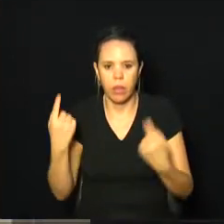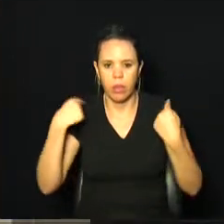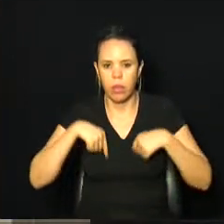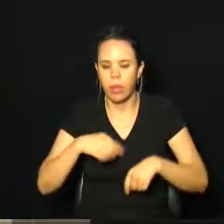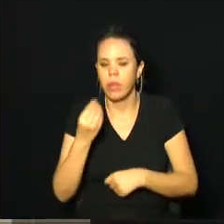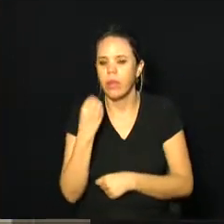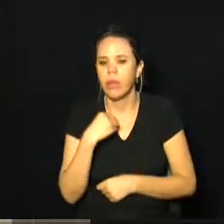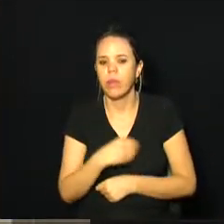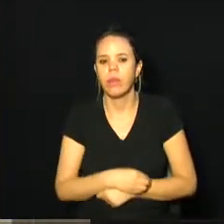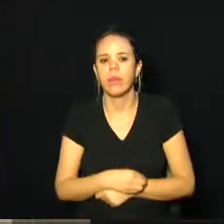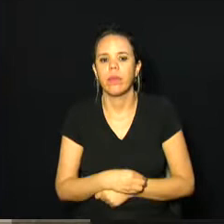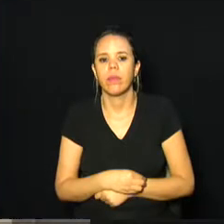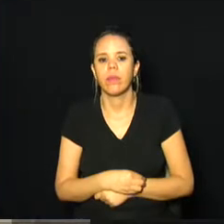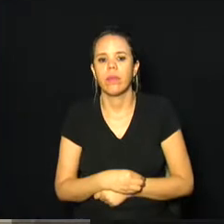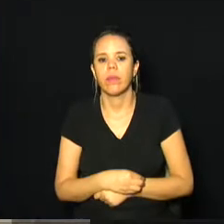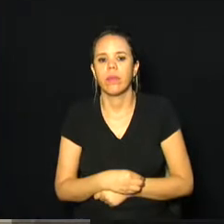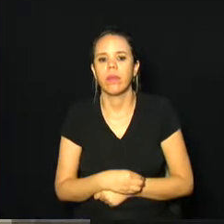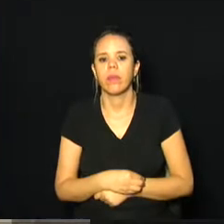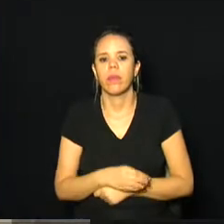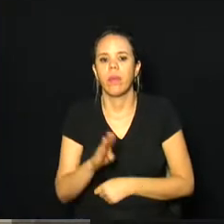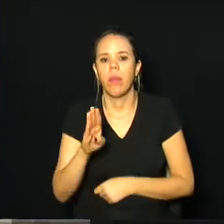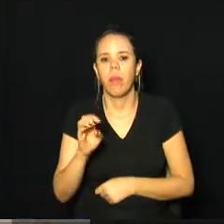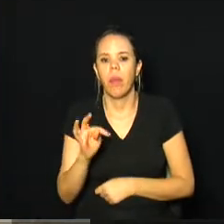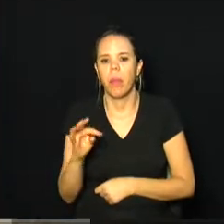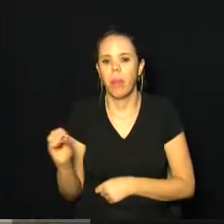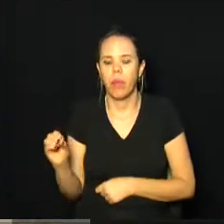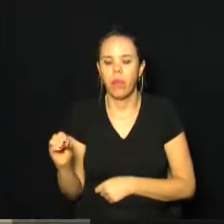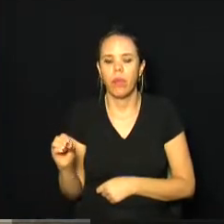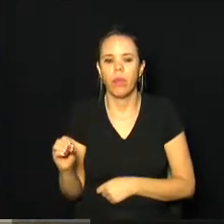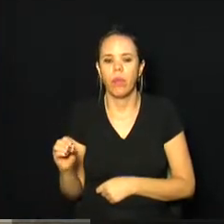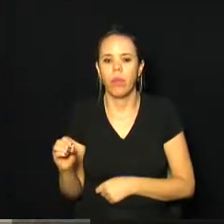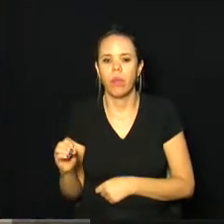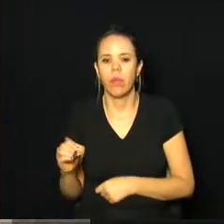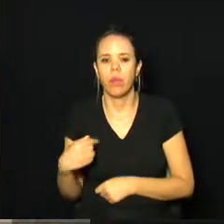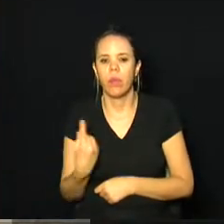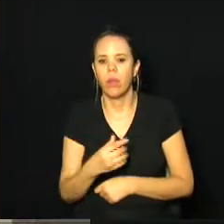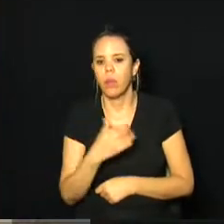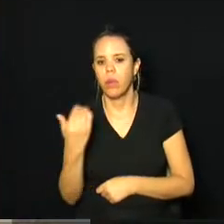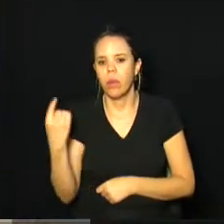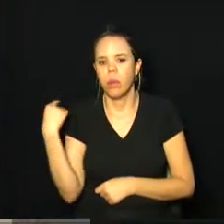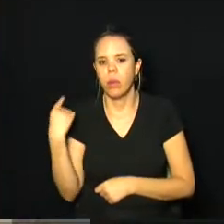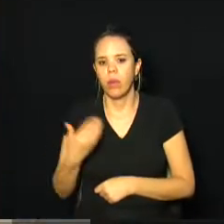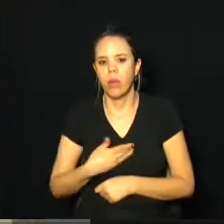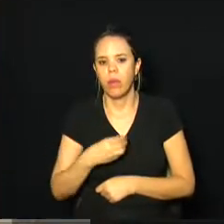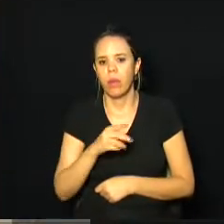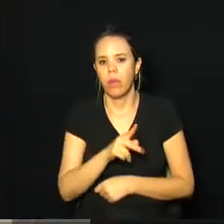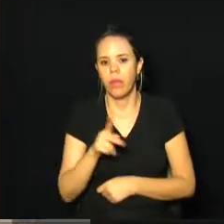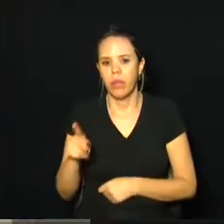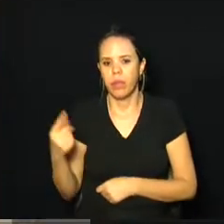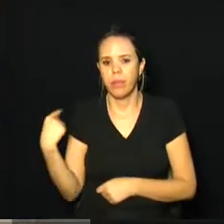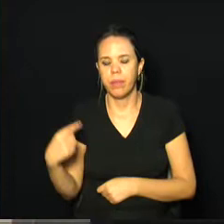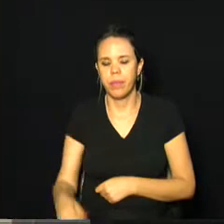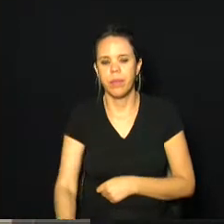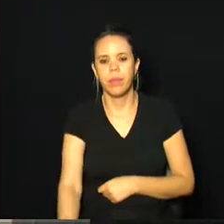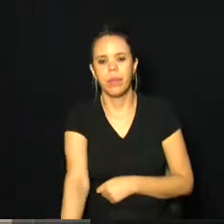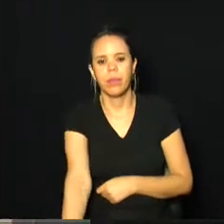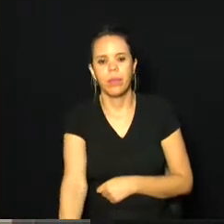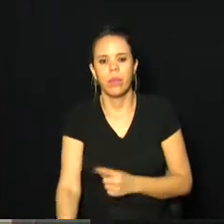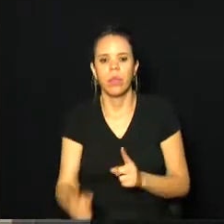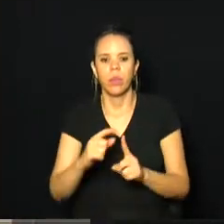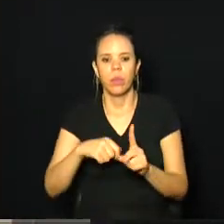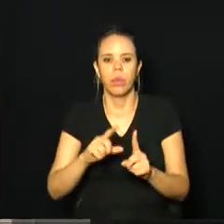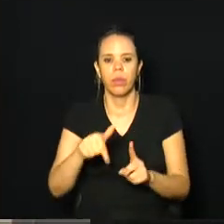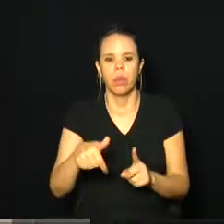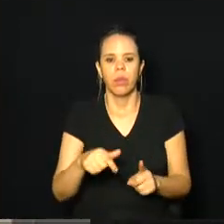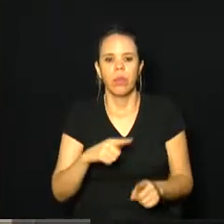fisicamente. E aí acabou que o Bebeto entrou, Bebeto Freitas, nosso falecido Bebeto, grande mestre. E ele entrou e em um mês ele tinha